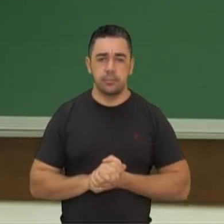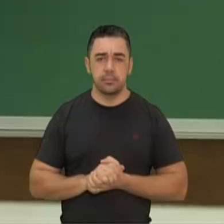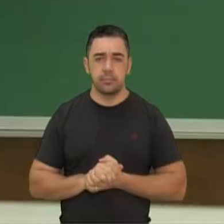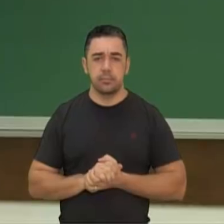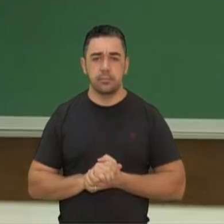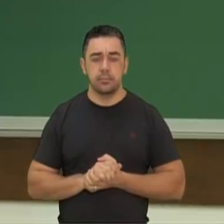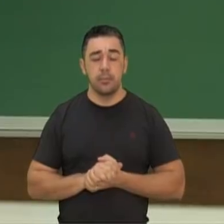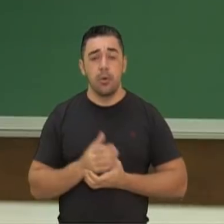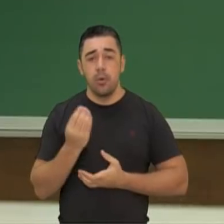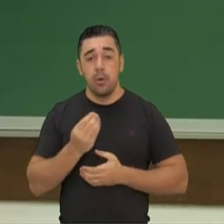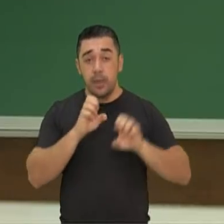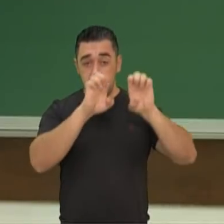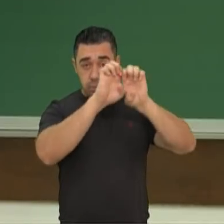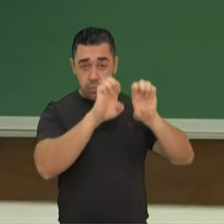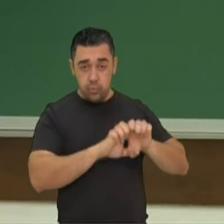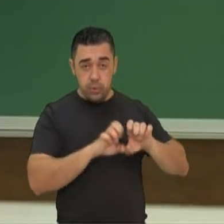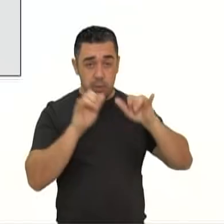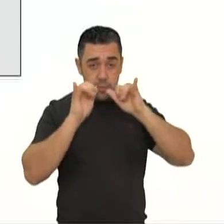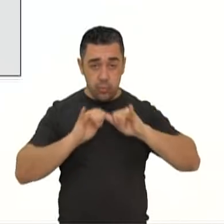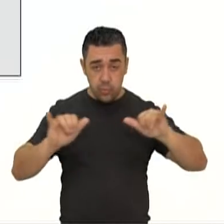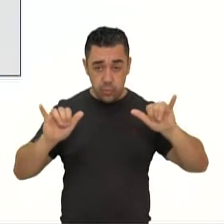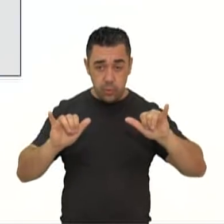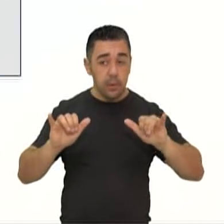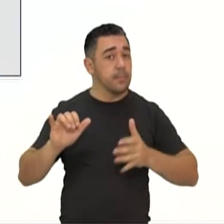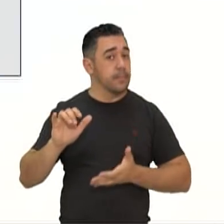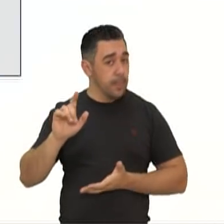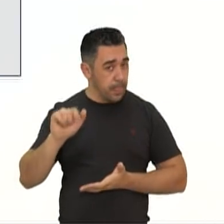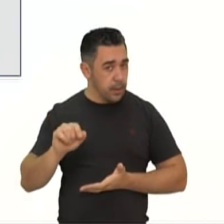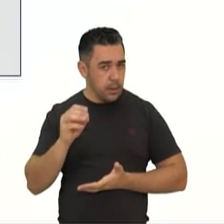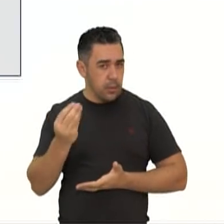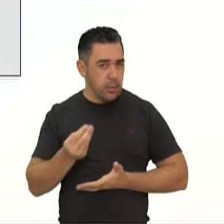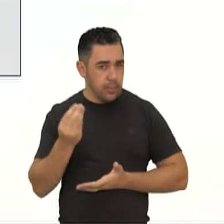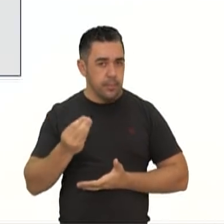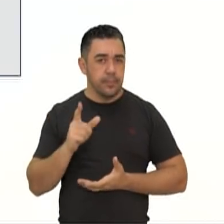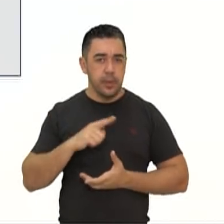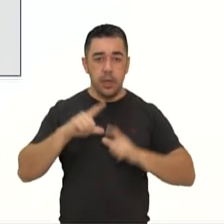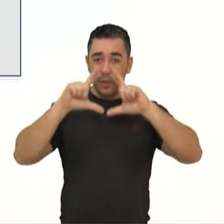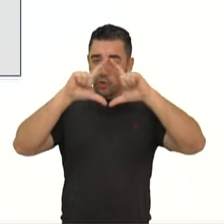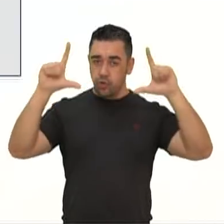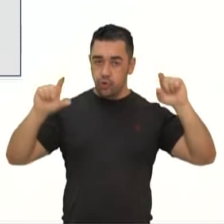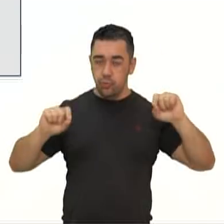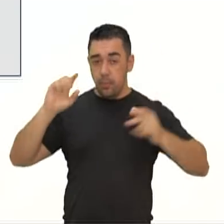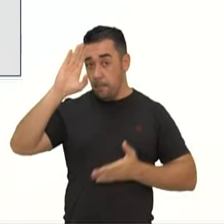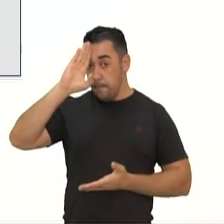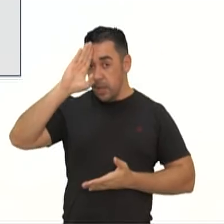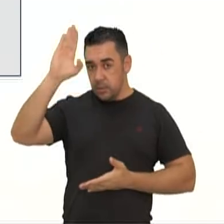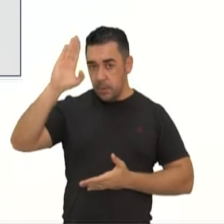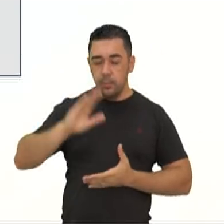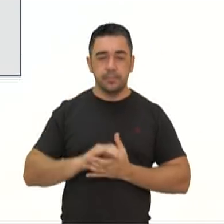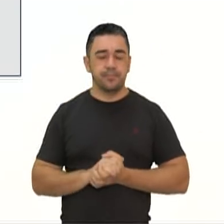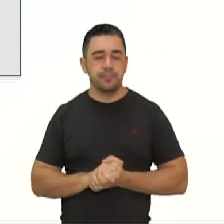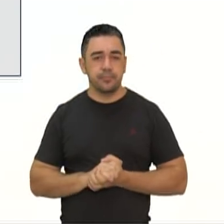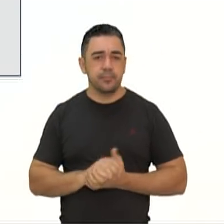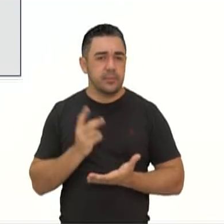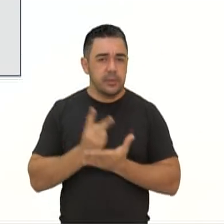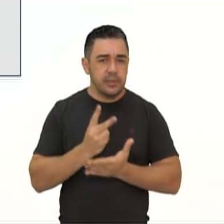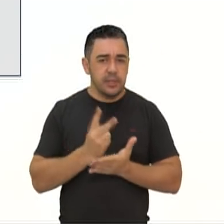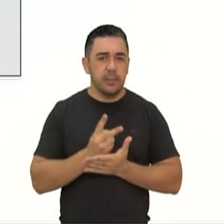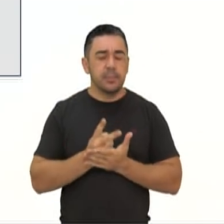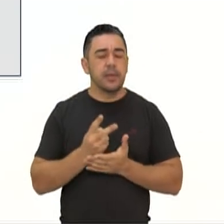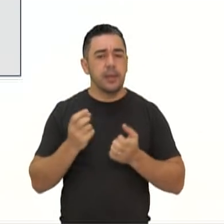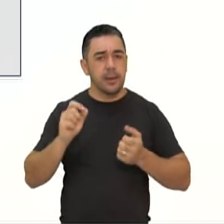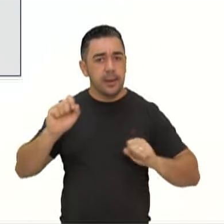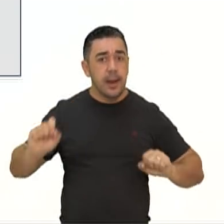A estrutura da notícia, ela é manchete ou título principal. Geralmente é escrito de forma